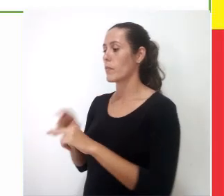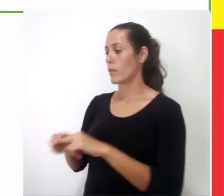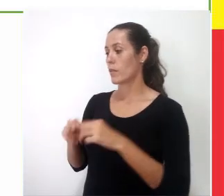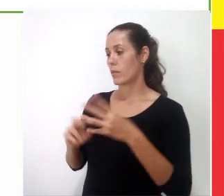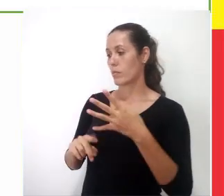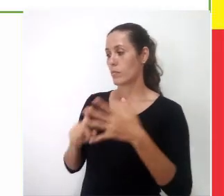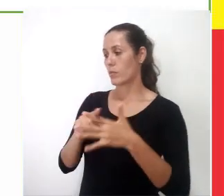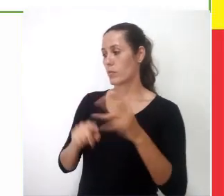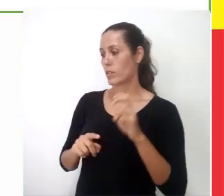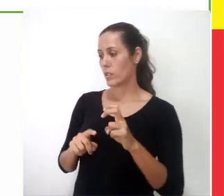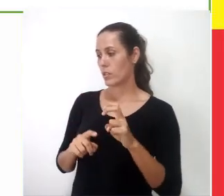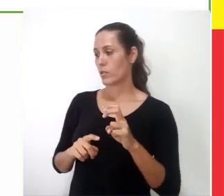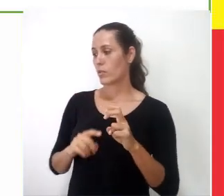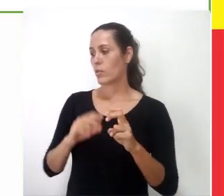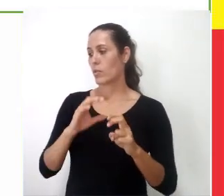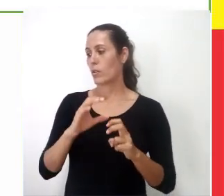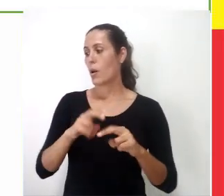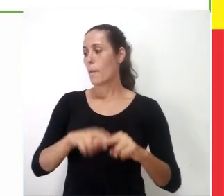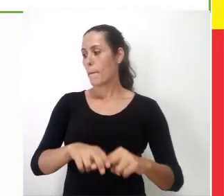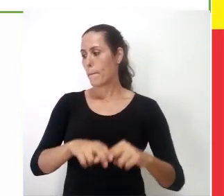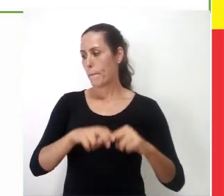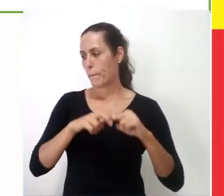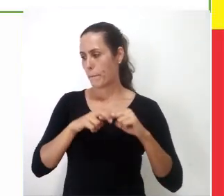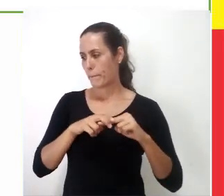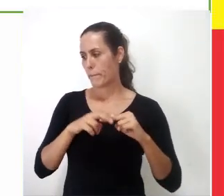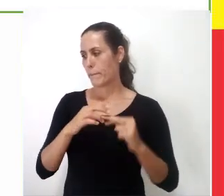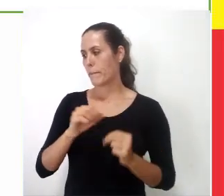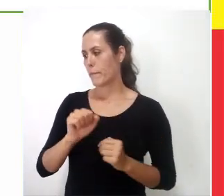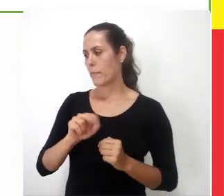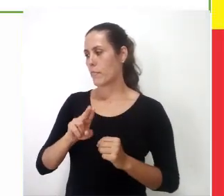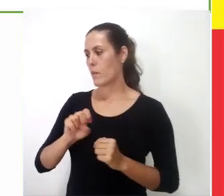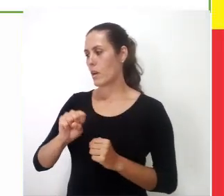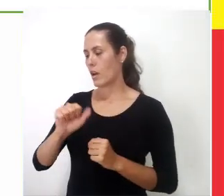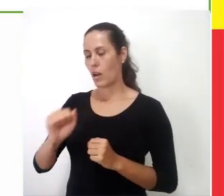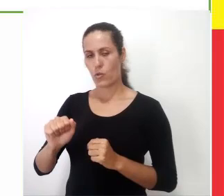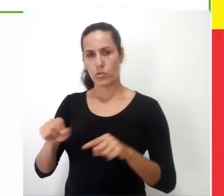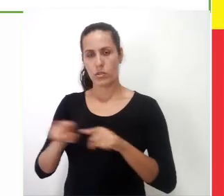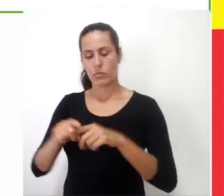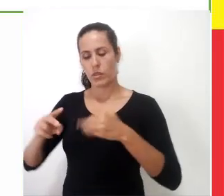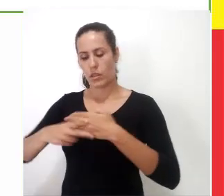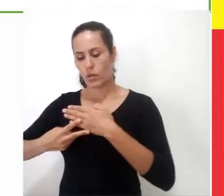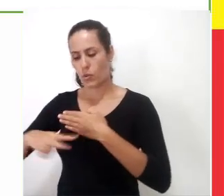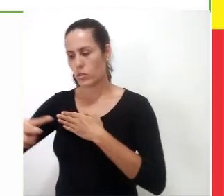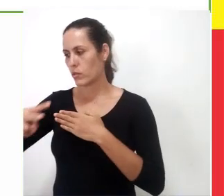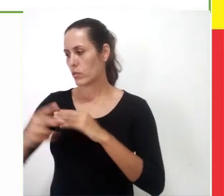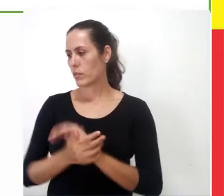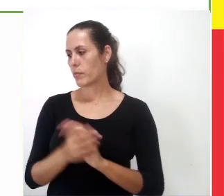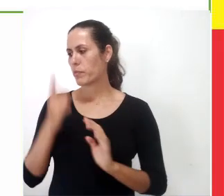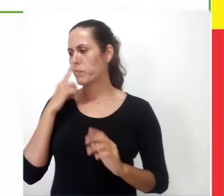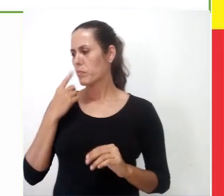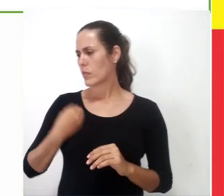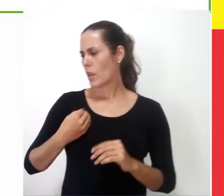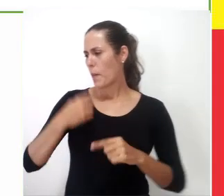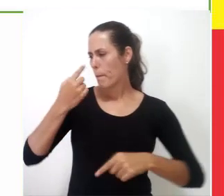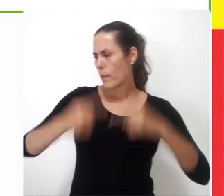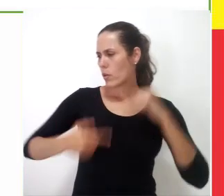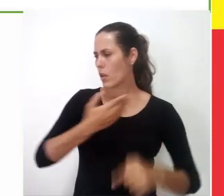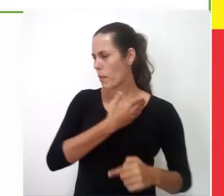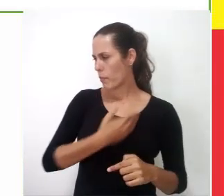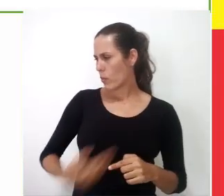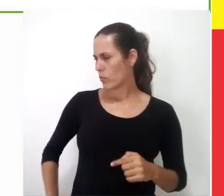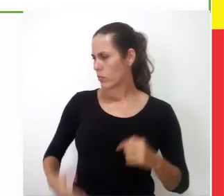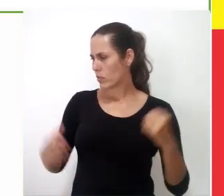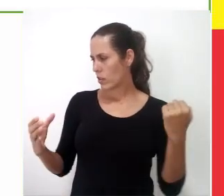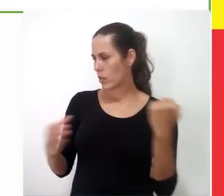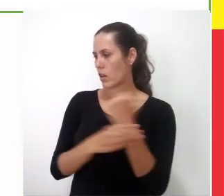aqui por causa e consequência. Causa e consequência. Não existem políticas públicas que